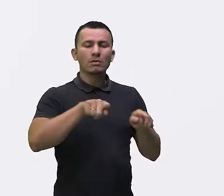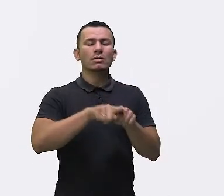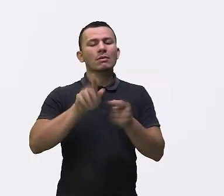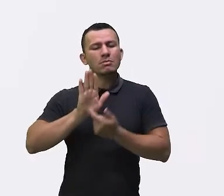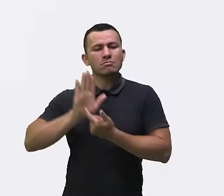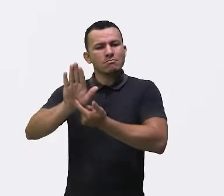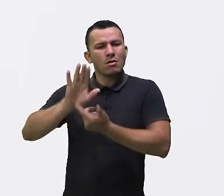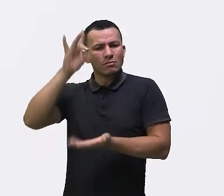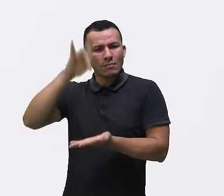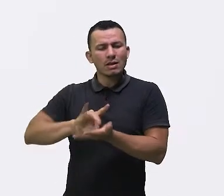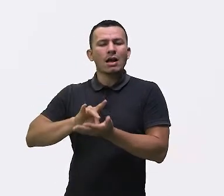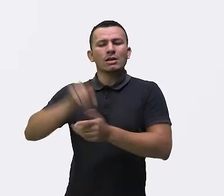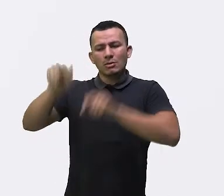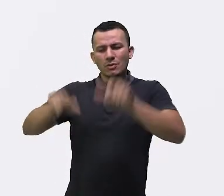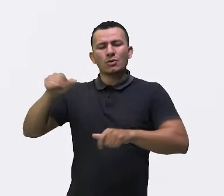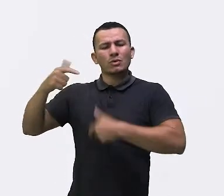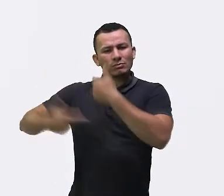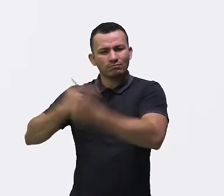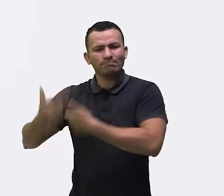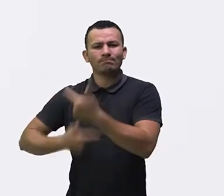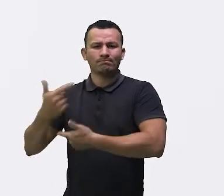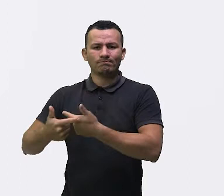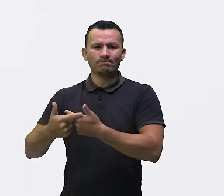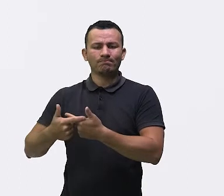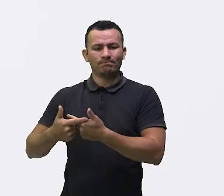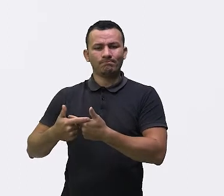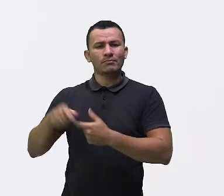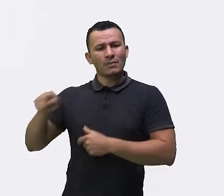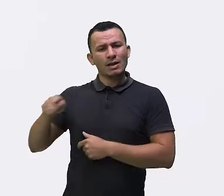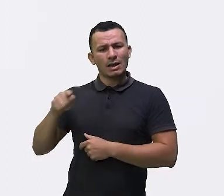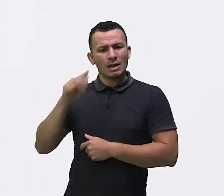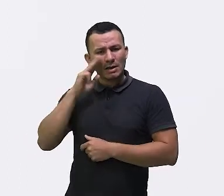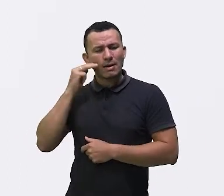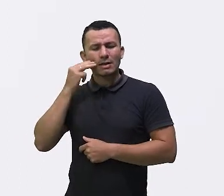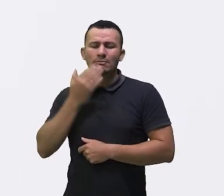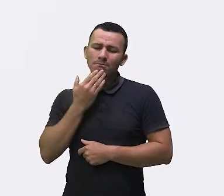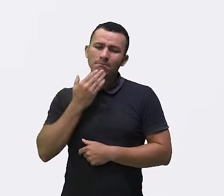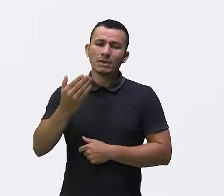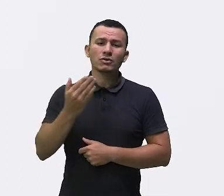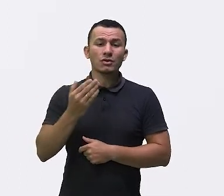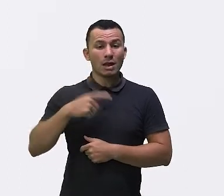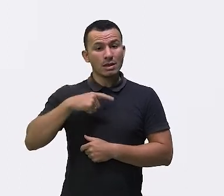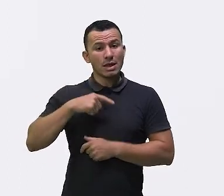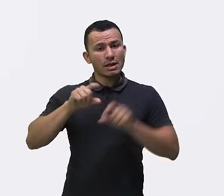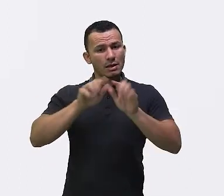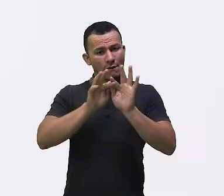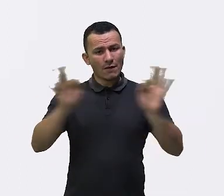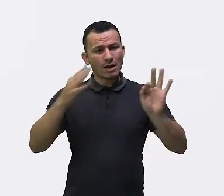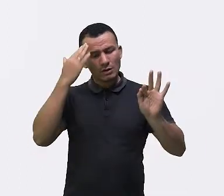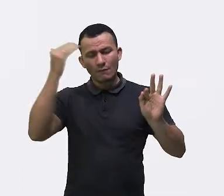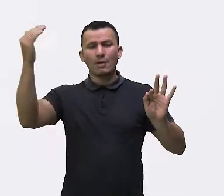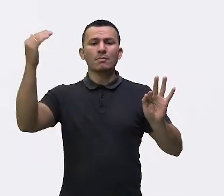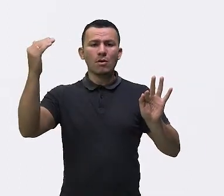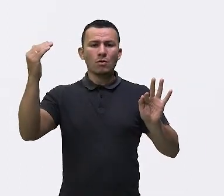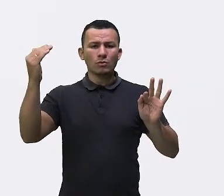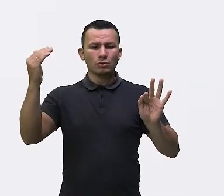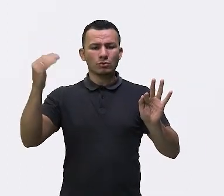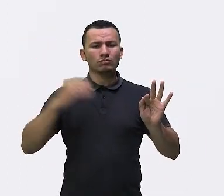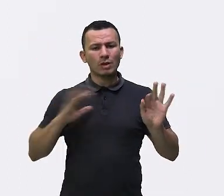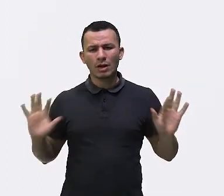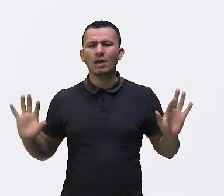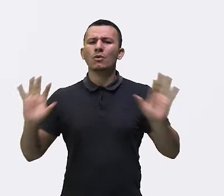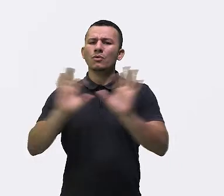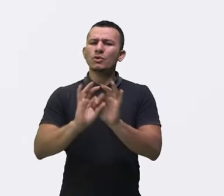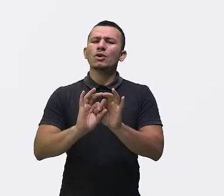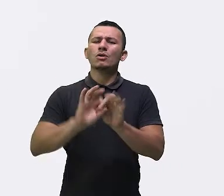movimento operário e termina com um apelo que ficou famoso até hoje pela união de todos